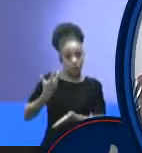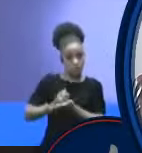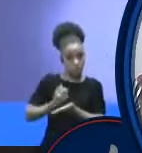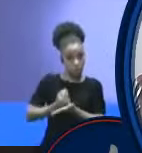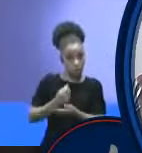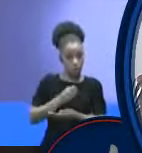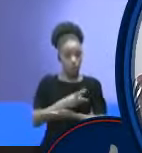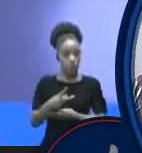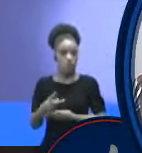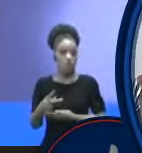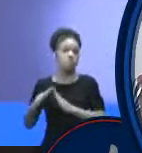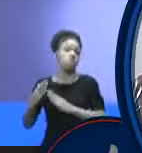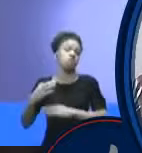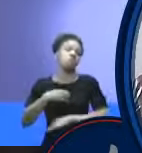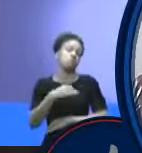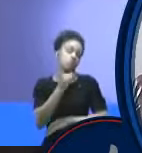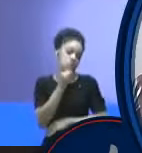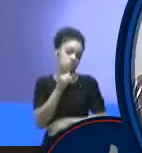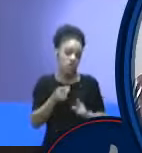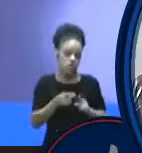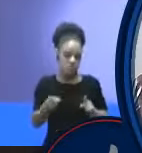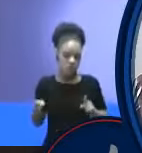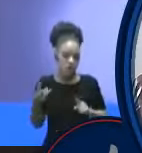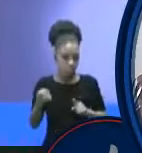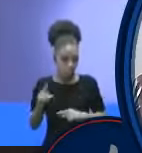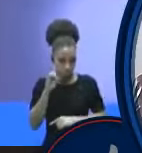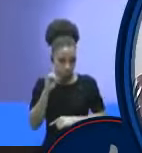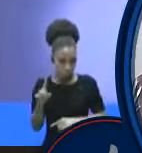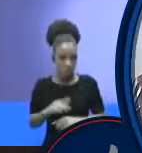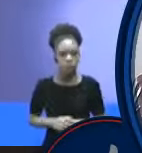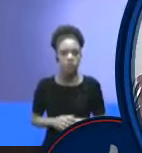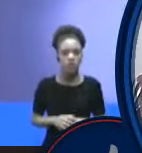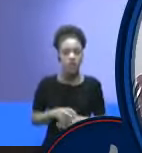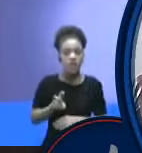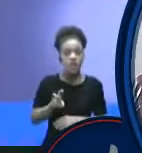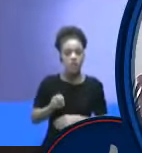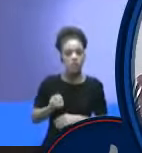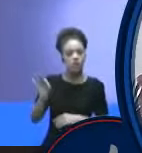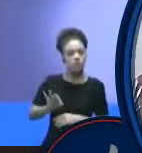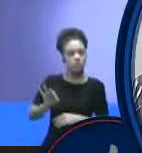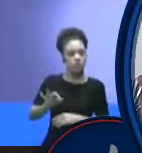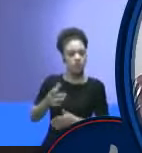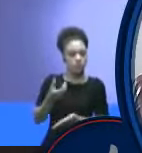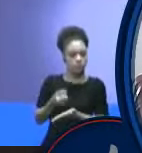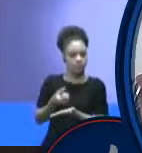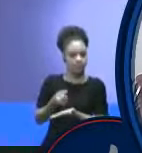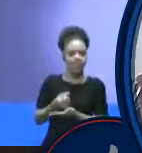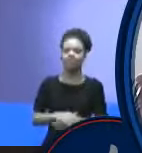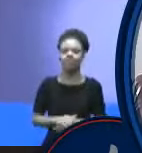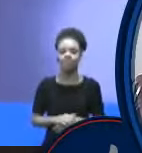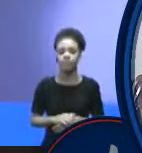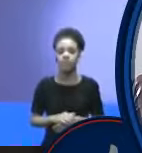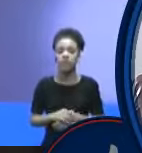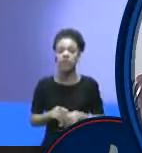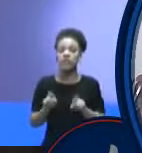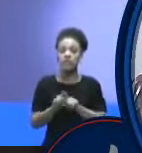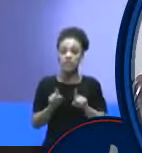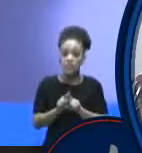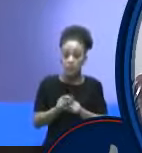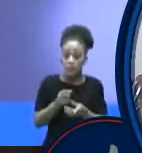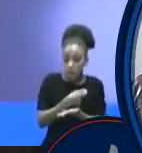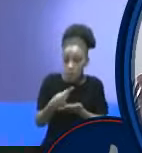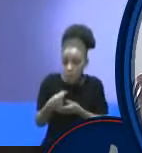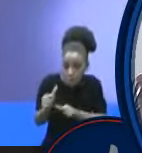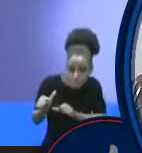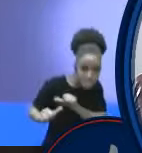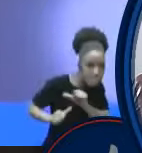app de Casas Bahia, por exemplo, nesses primeiros 30 dias, aumentou na casa de 50%. Caramba! A conversão do app também teve uma melhora